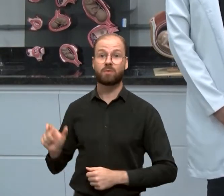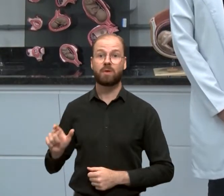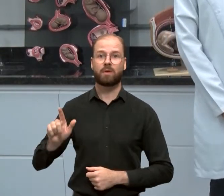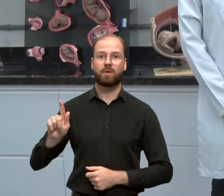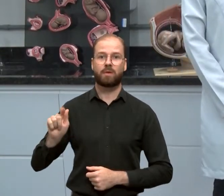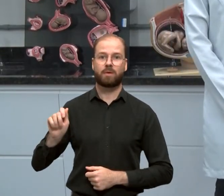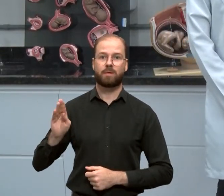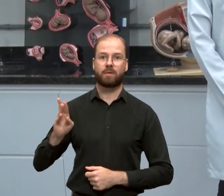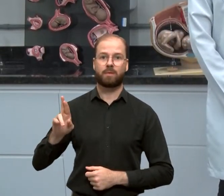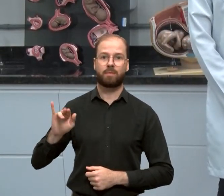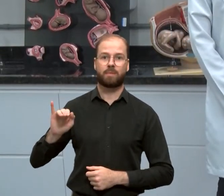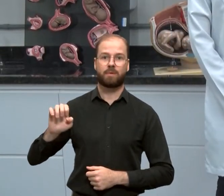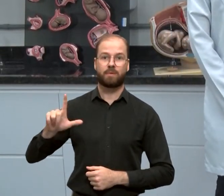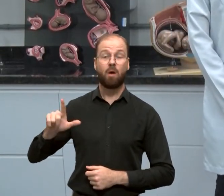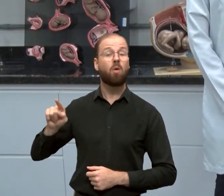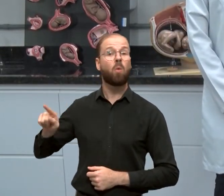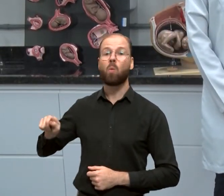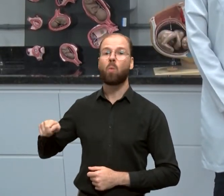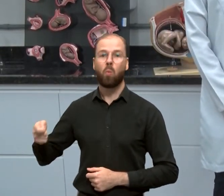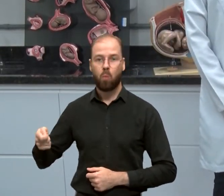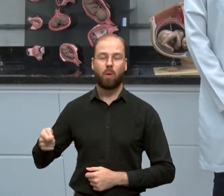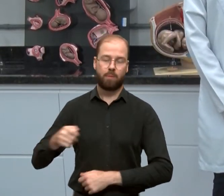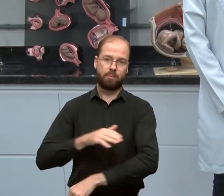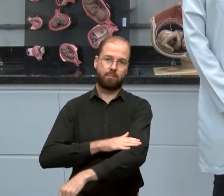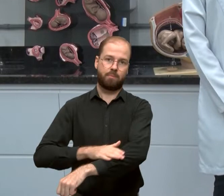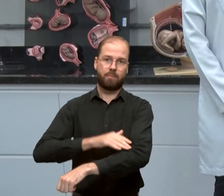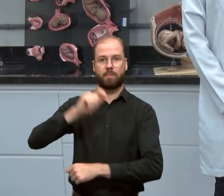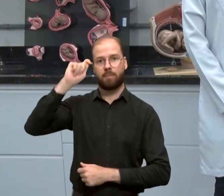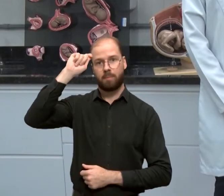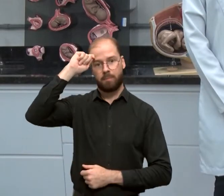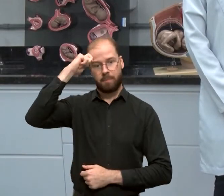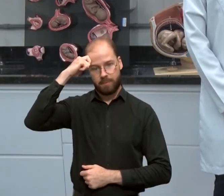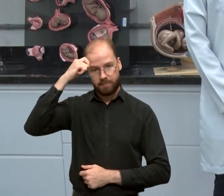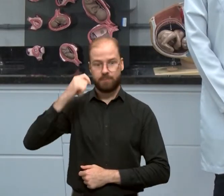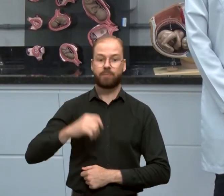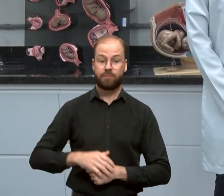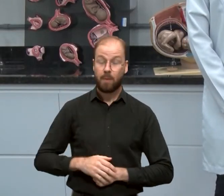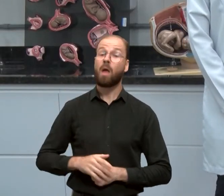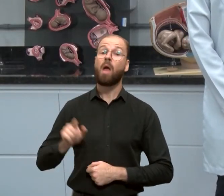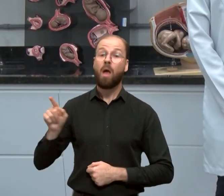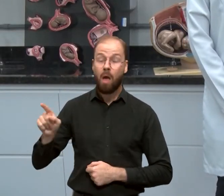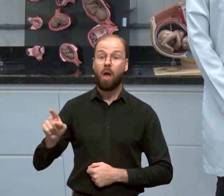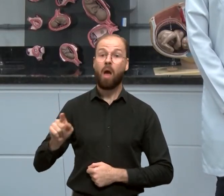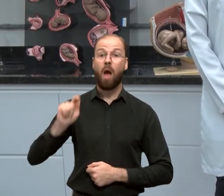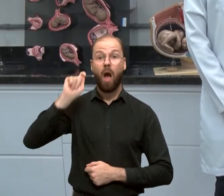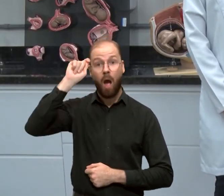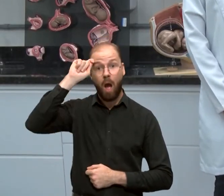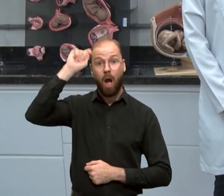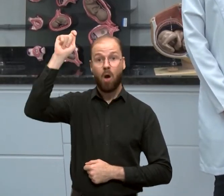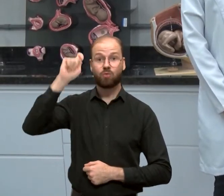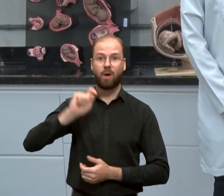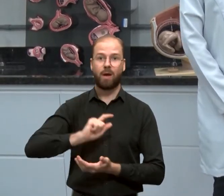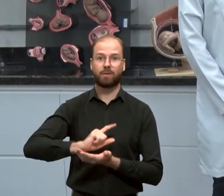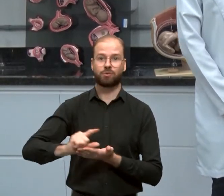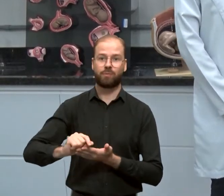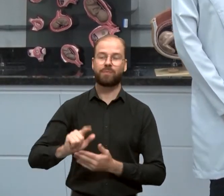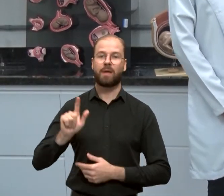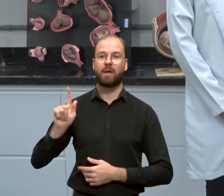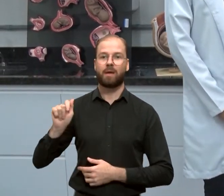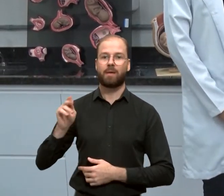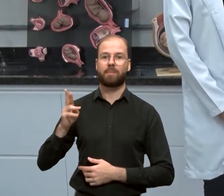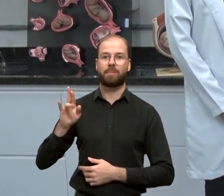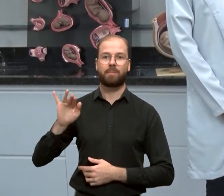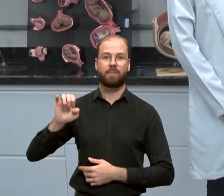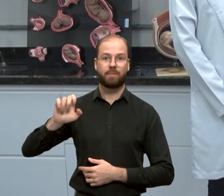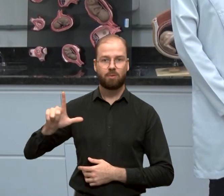Souza. Ele se identifica como um homem negro de pele clara e é um dos autores do artigo. Gabriel, seja muito bem-vindo